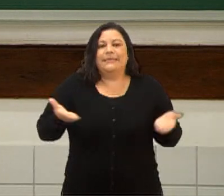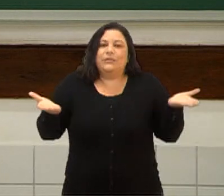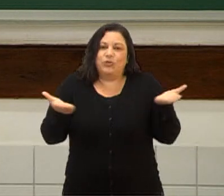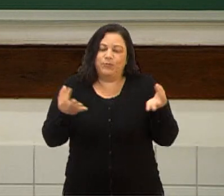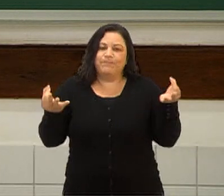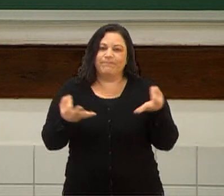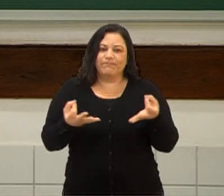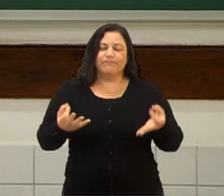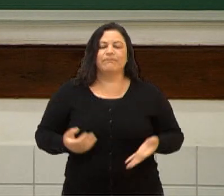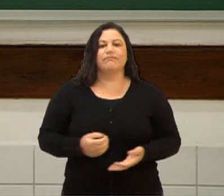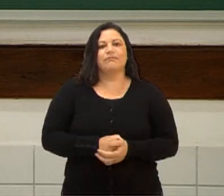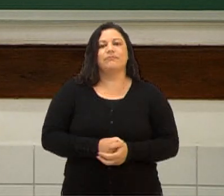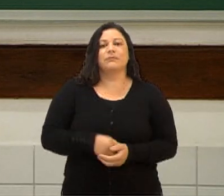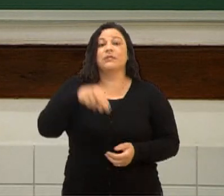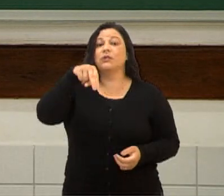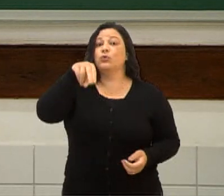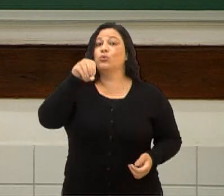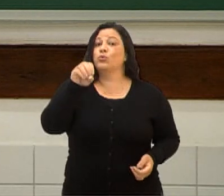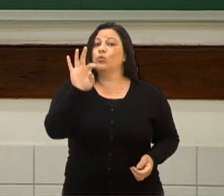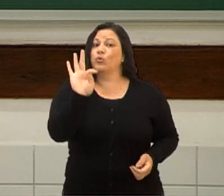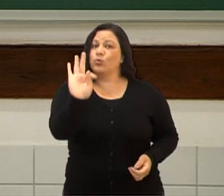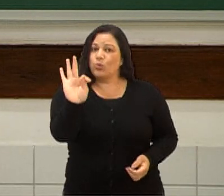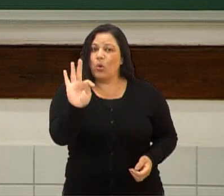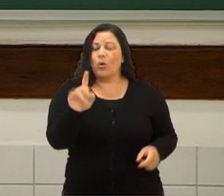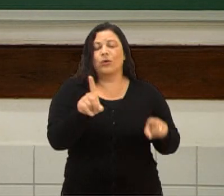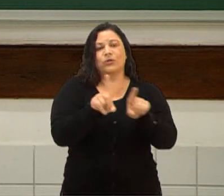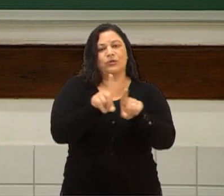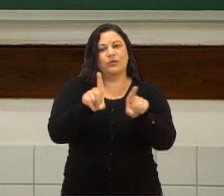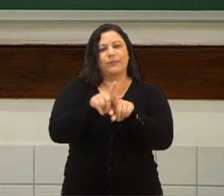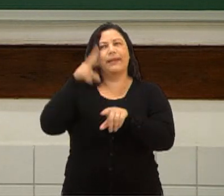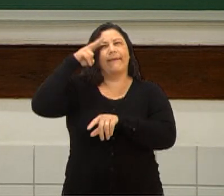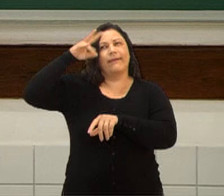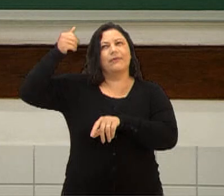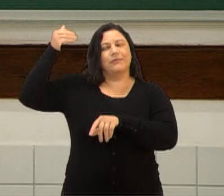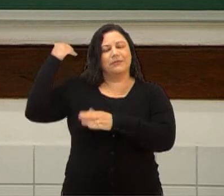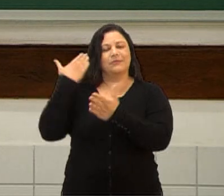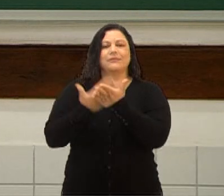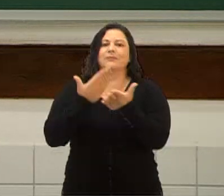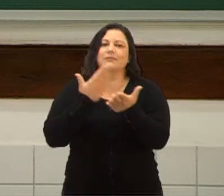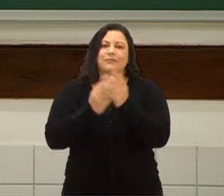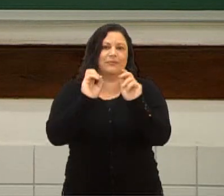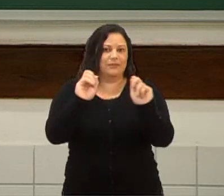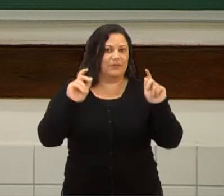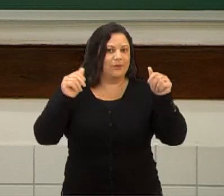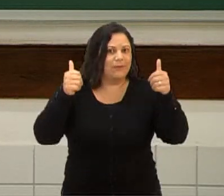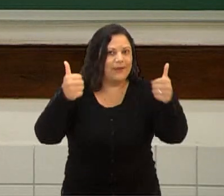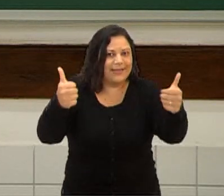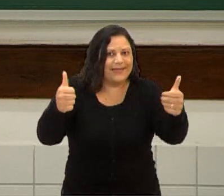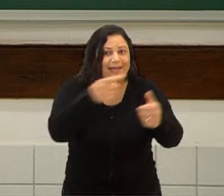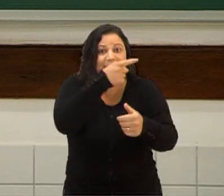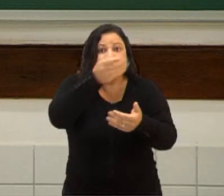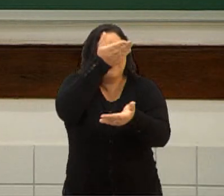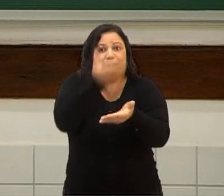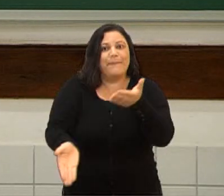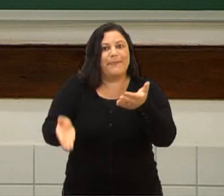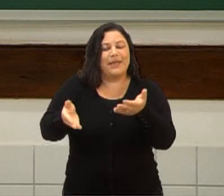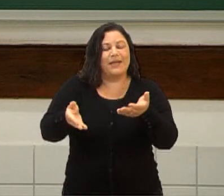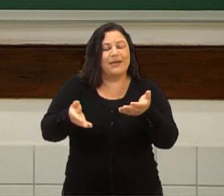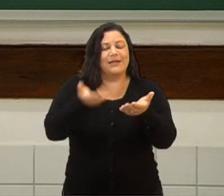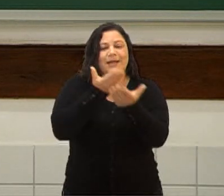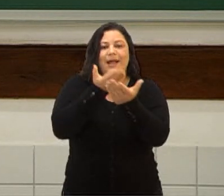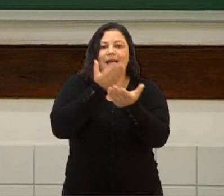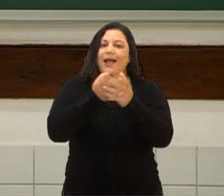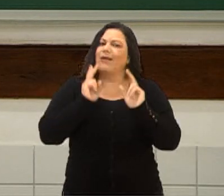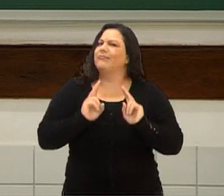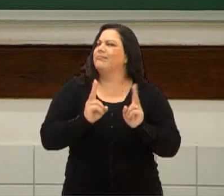negativa e recapitulamos lá a forma afirmativa da aula passada, ok? Não perca a próxima aula que a gente vai continuar ainda